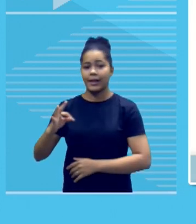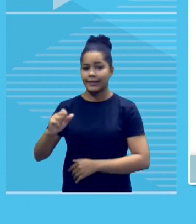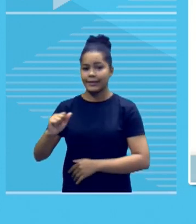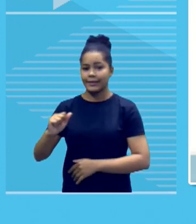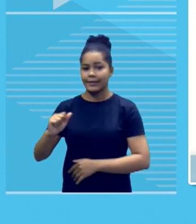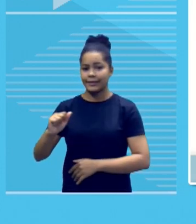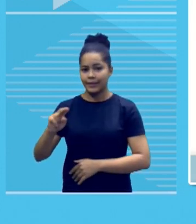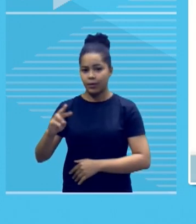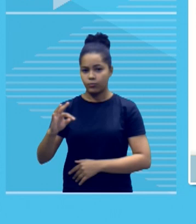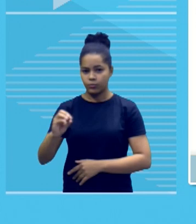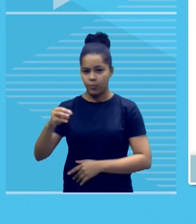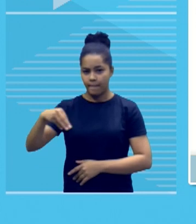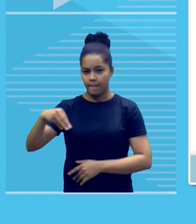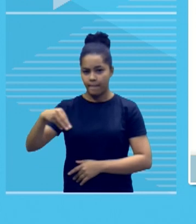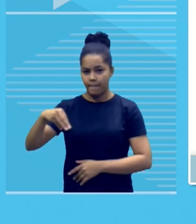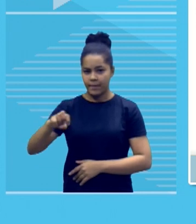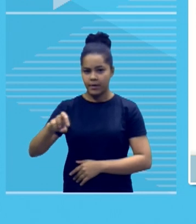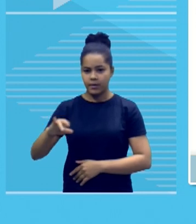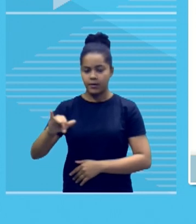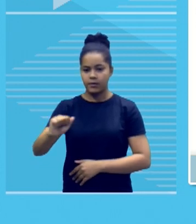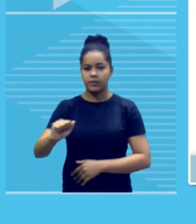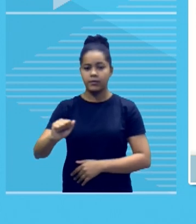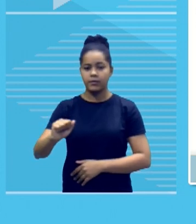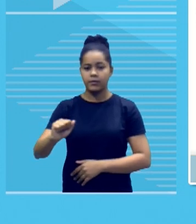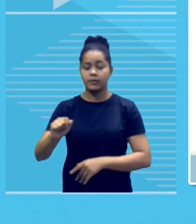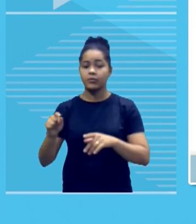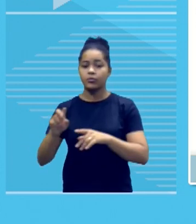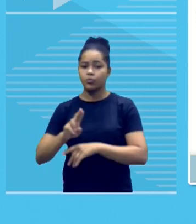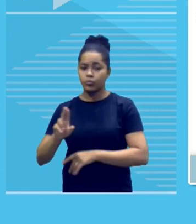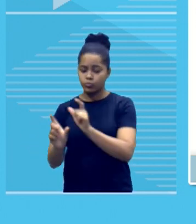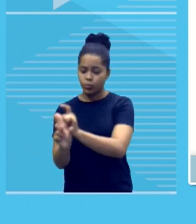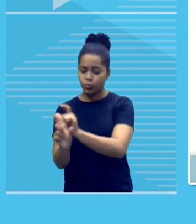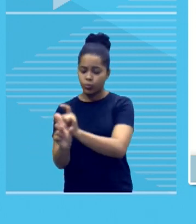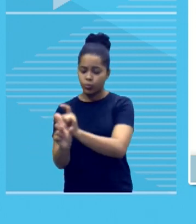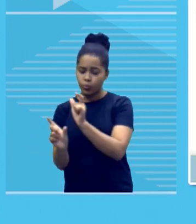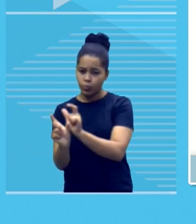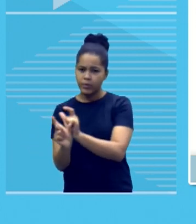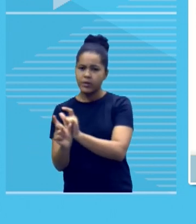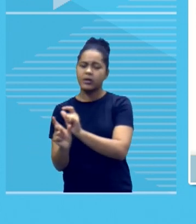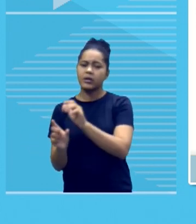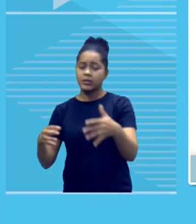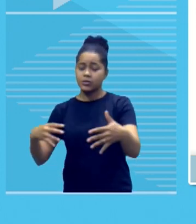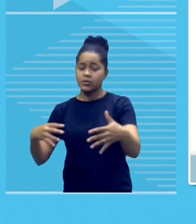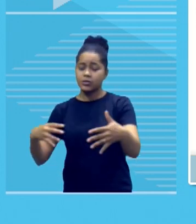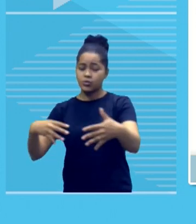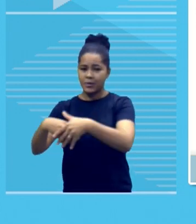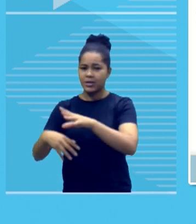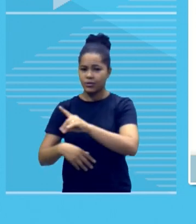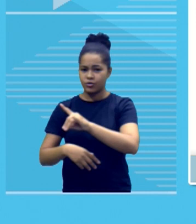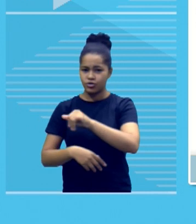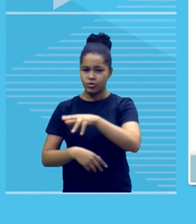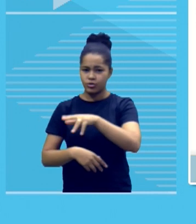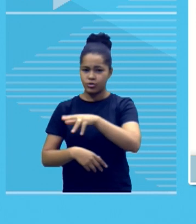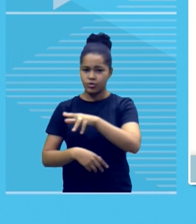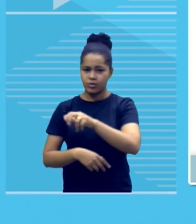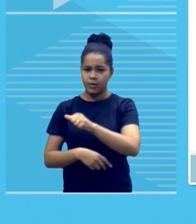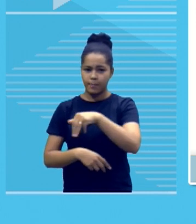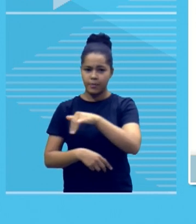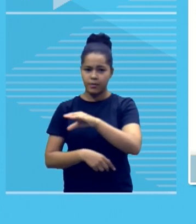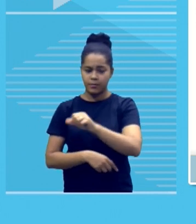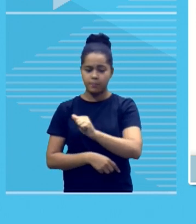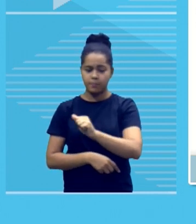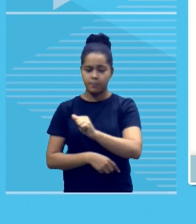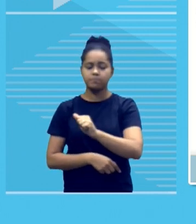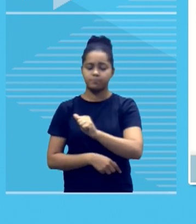autonomia também chamada de isomeria dinâmica da automeria ou isomeria dinâmica não existe